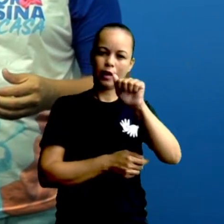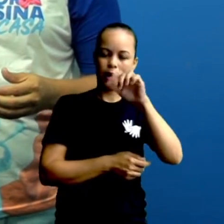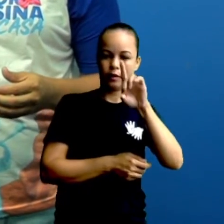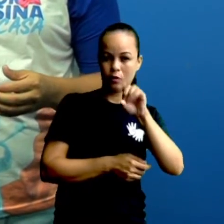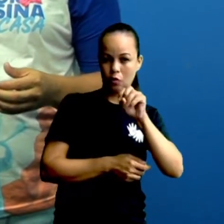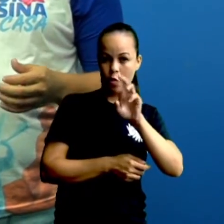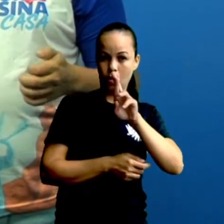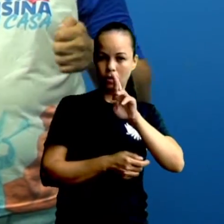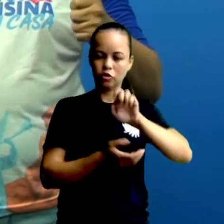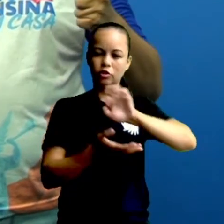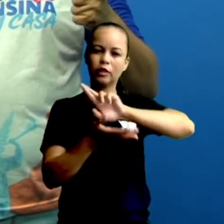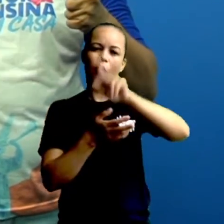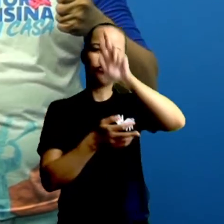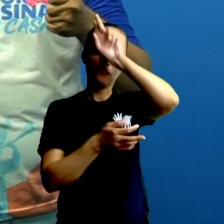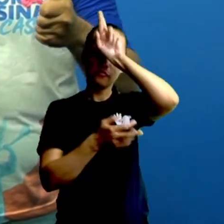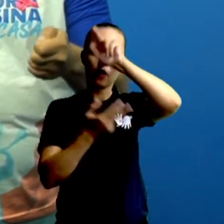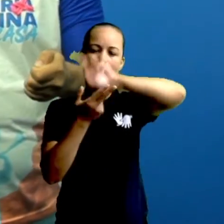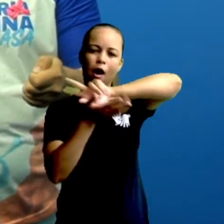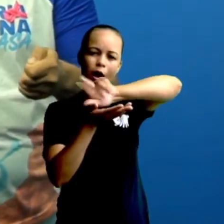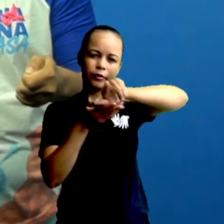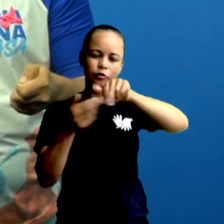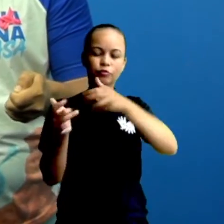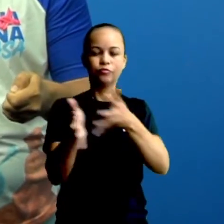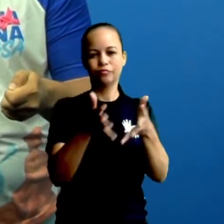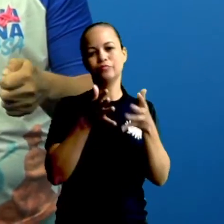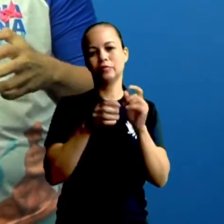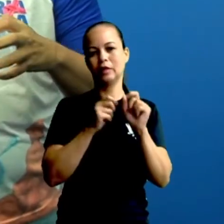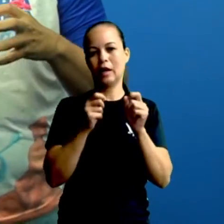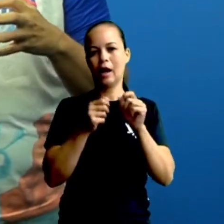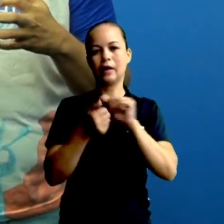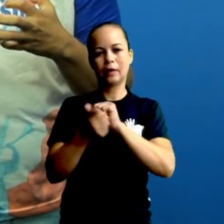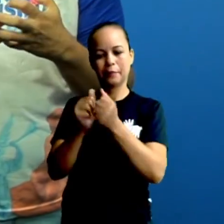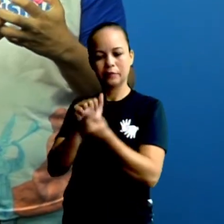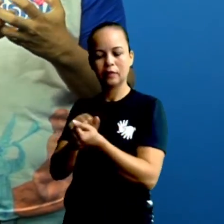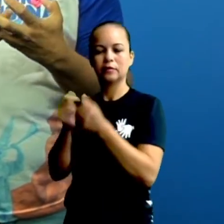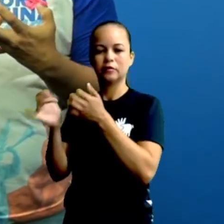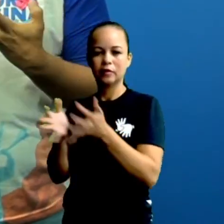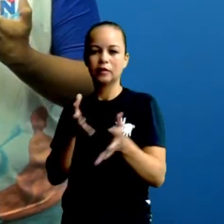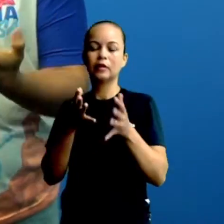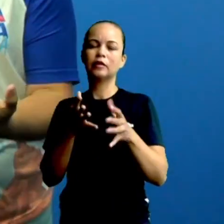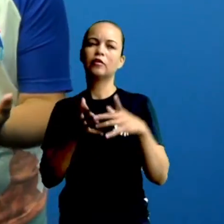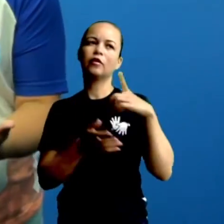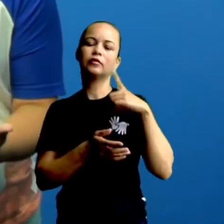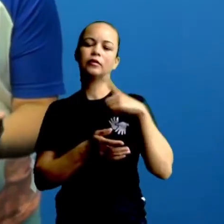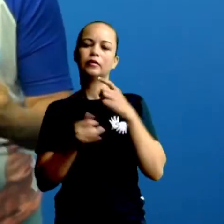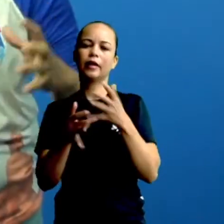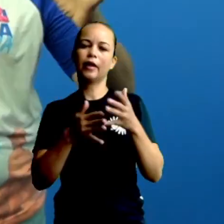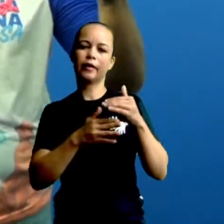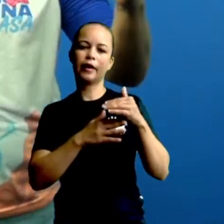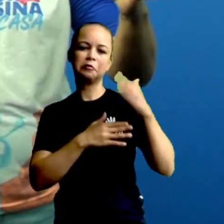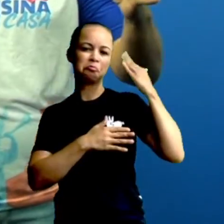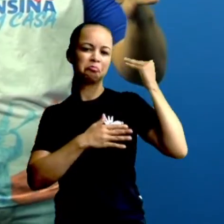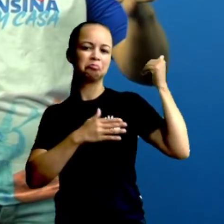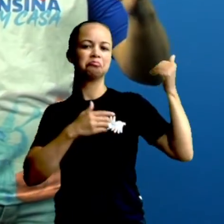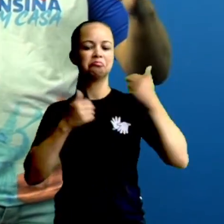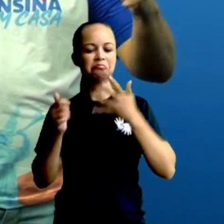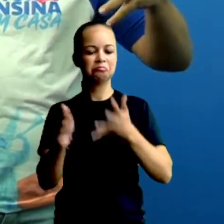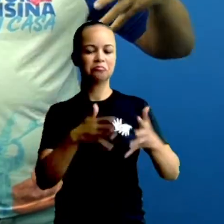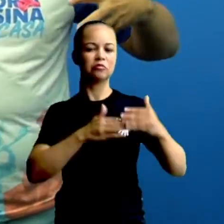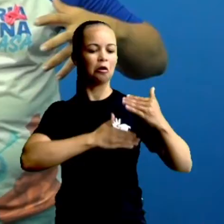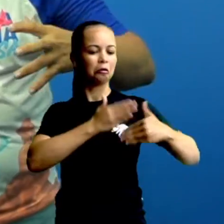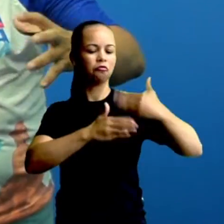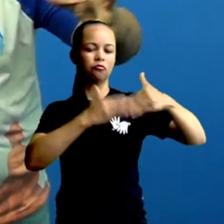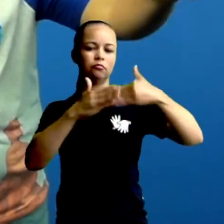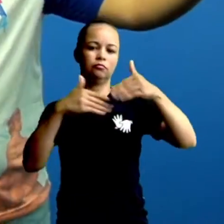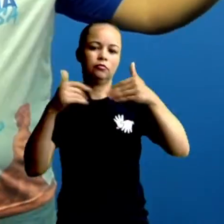grande realidade, uma grande capacidade adaptativa e que faz com que ela tenha grande sucesso evolutivo